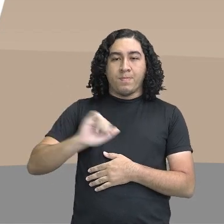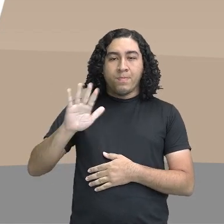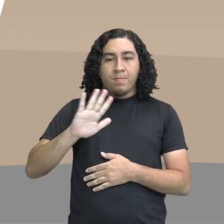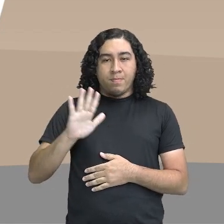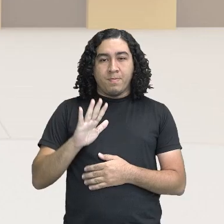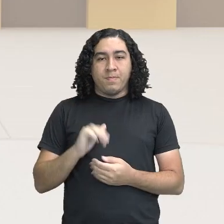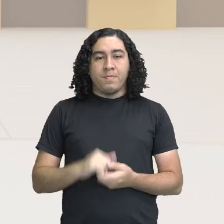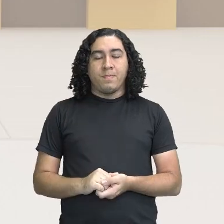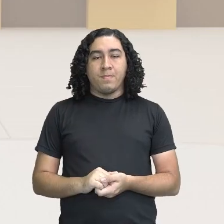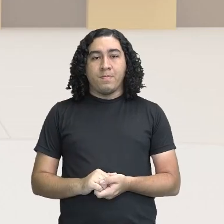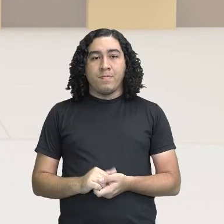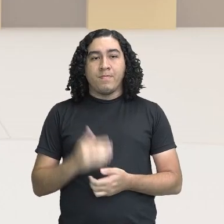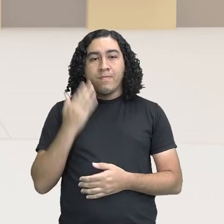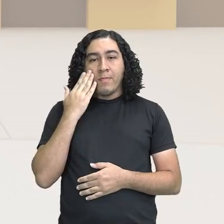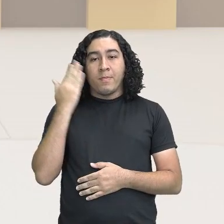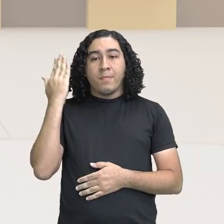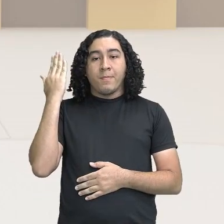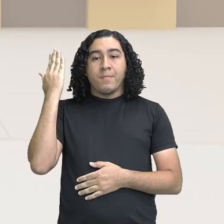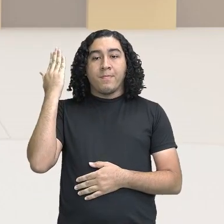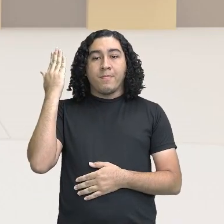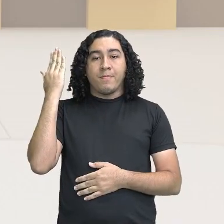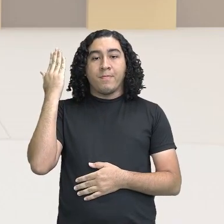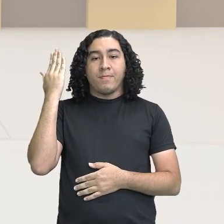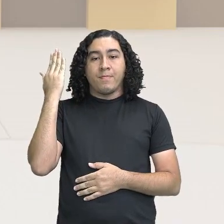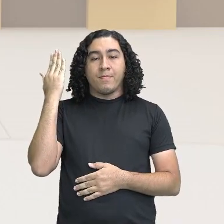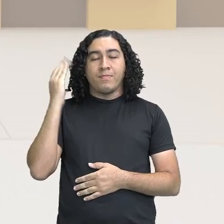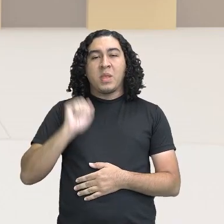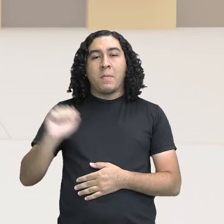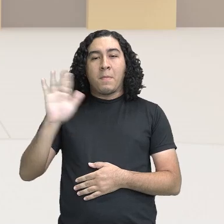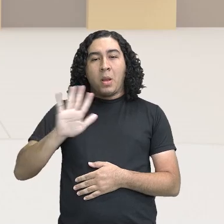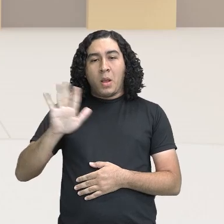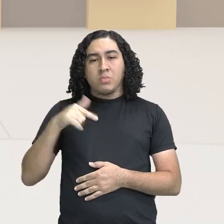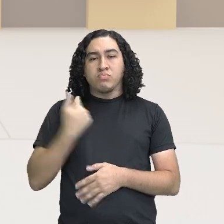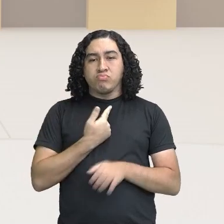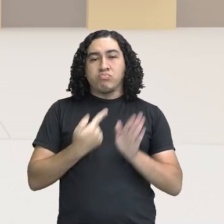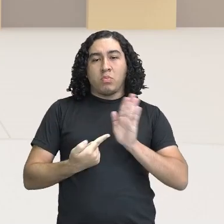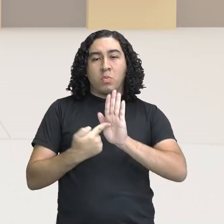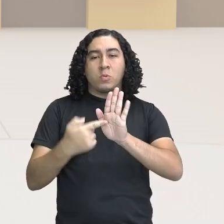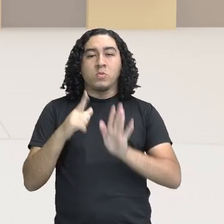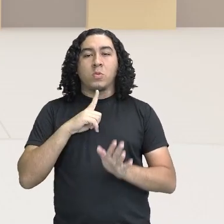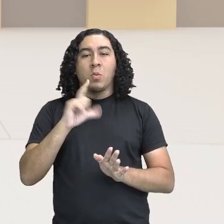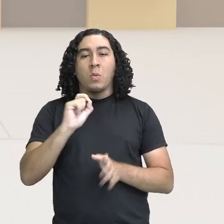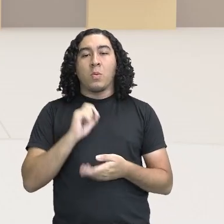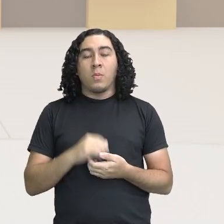aqui do nosso lado. Então, essa imagem aqui que nós acabamos de mostrar, o combustível